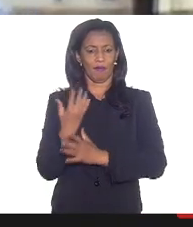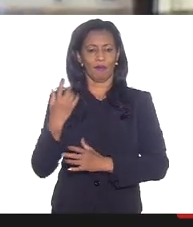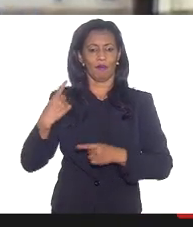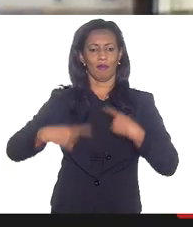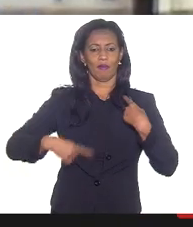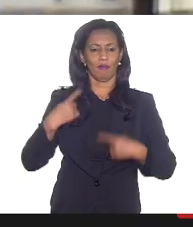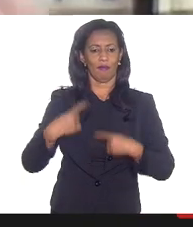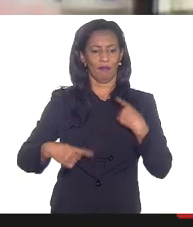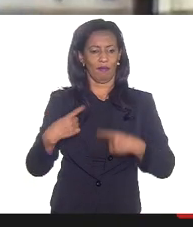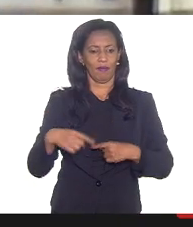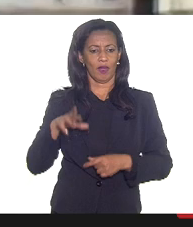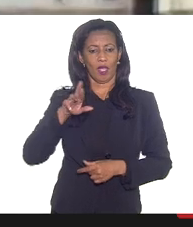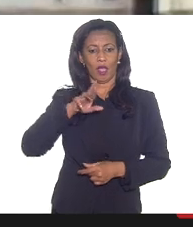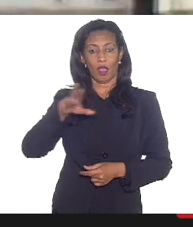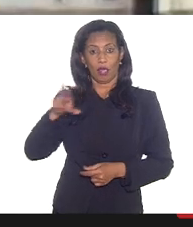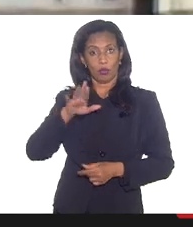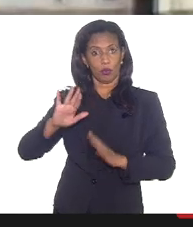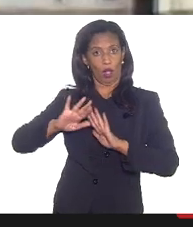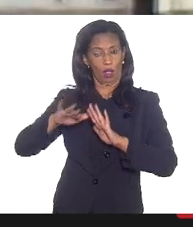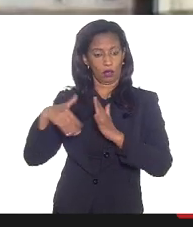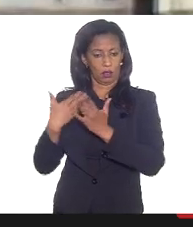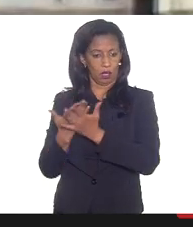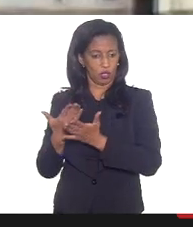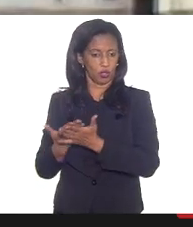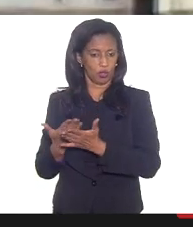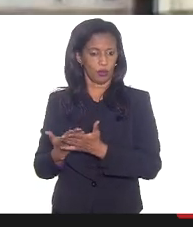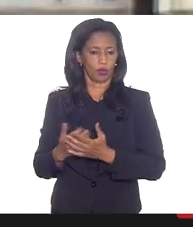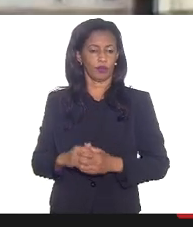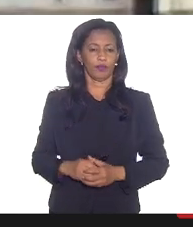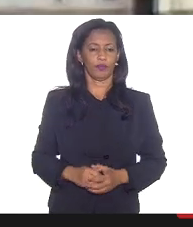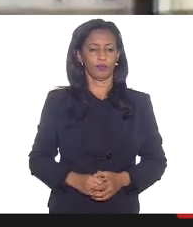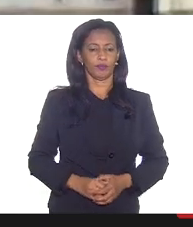debate, né? Não só dentro da escola, porque a gente